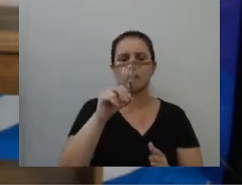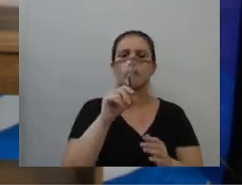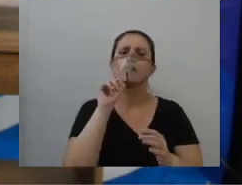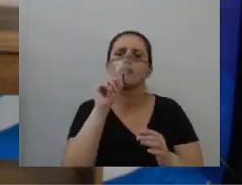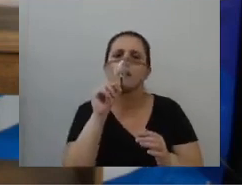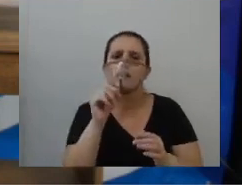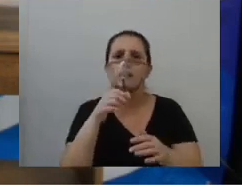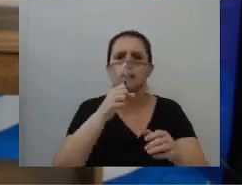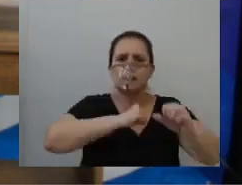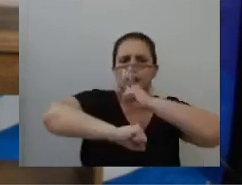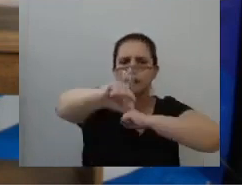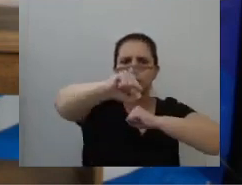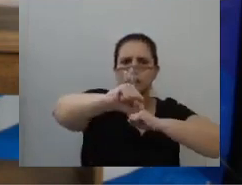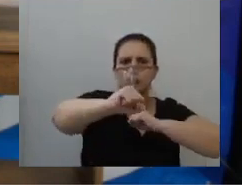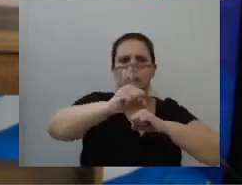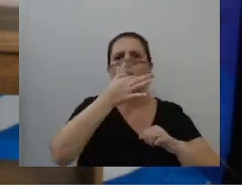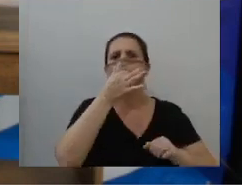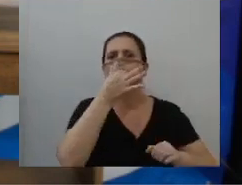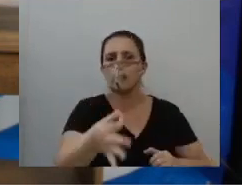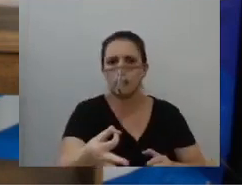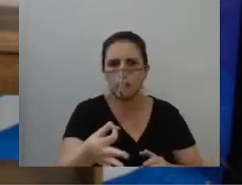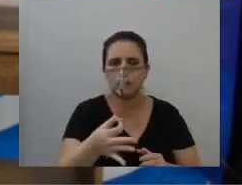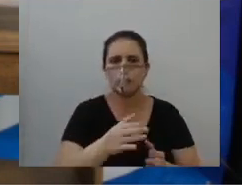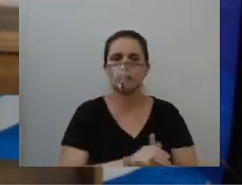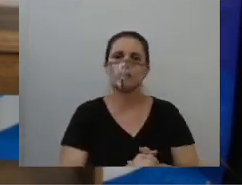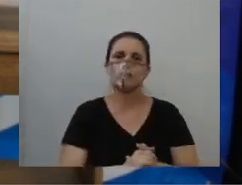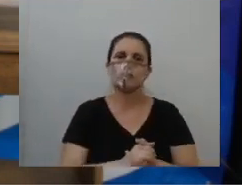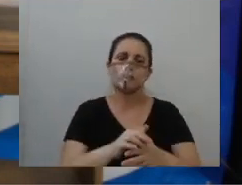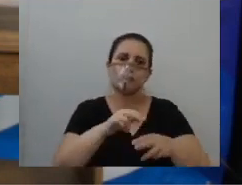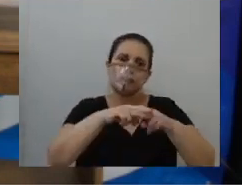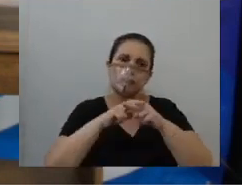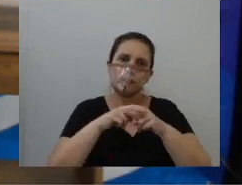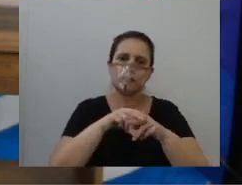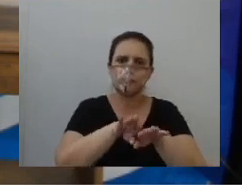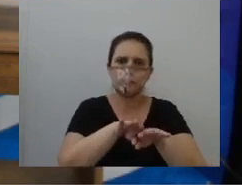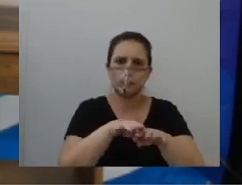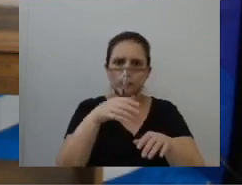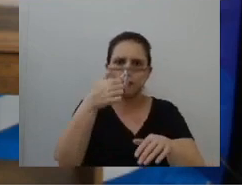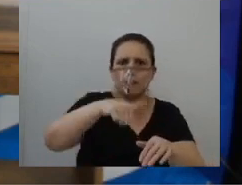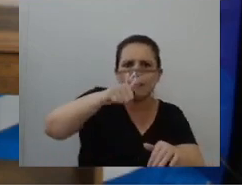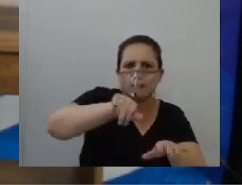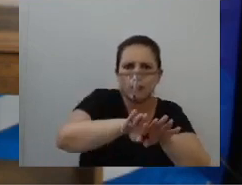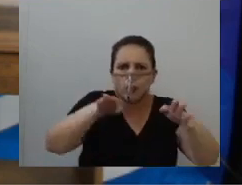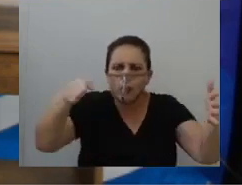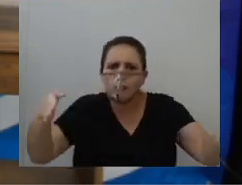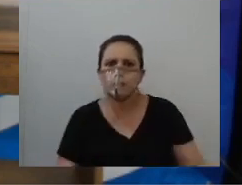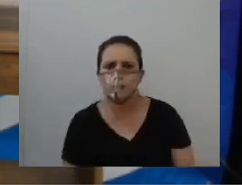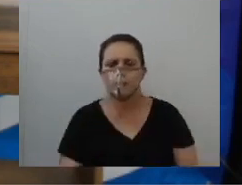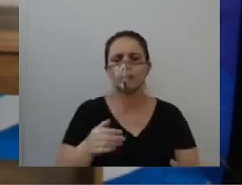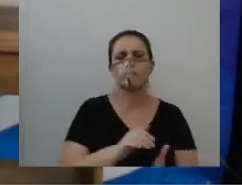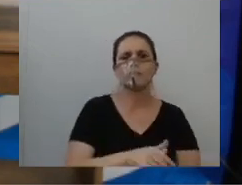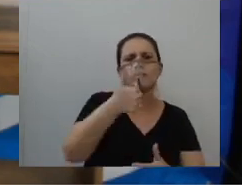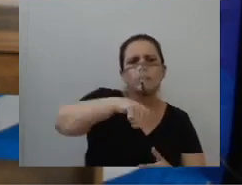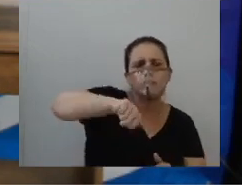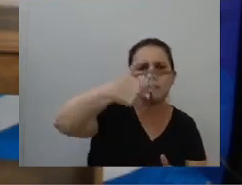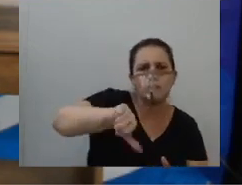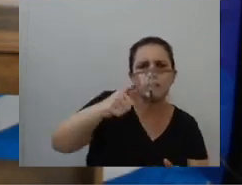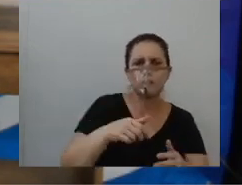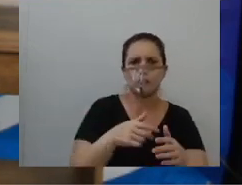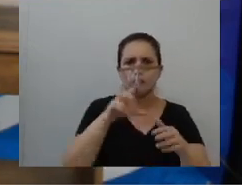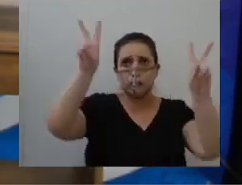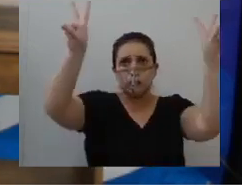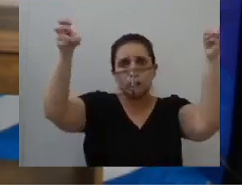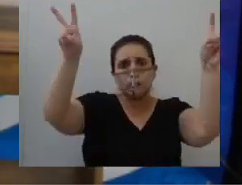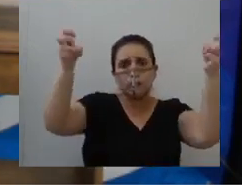tudo, defende um ponto de vista. Então, as bancas preparatórias dos concursos, do Enem, etc., elas lançam para você um tema,